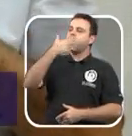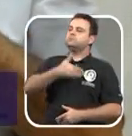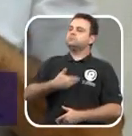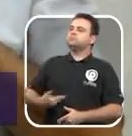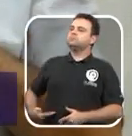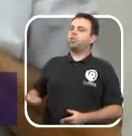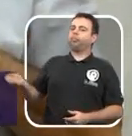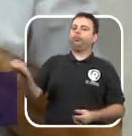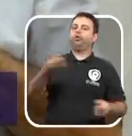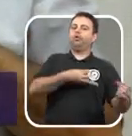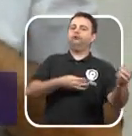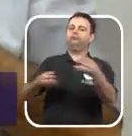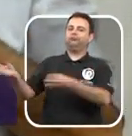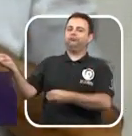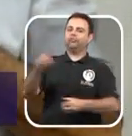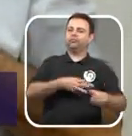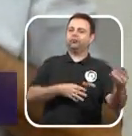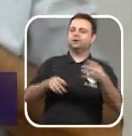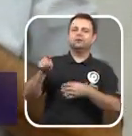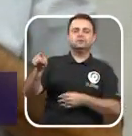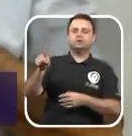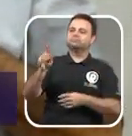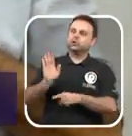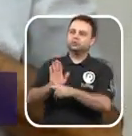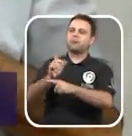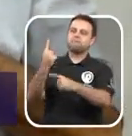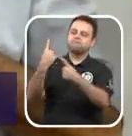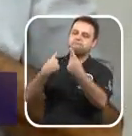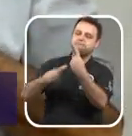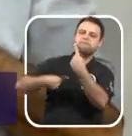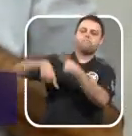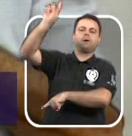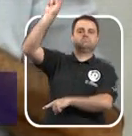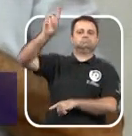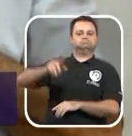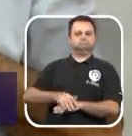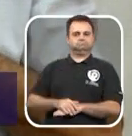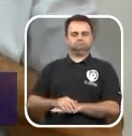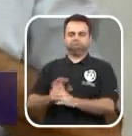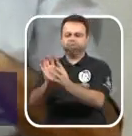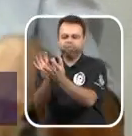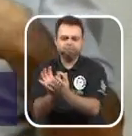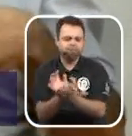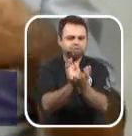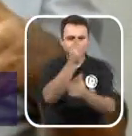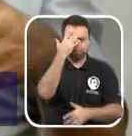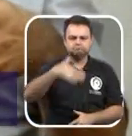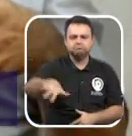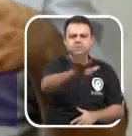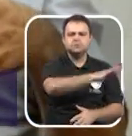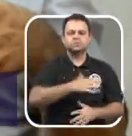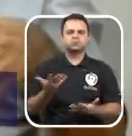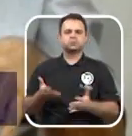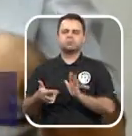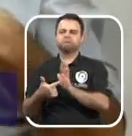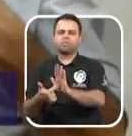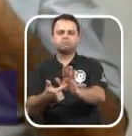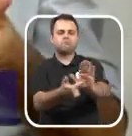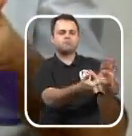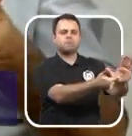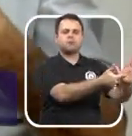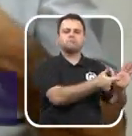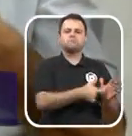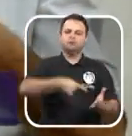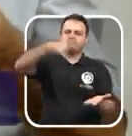ter uma administração transformadora, muito comprometida com as causas populares, de muita mobilização social, de